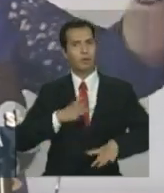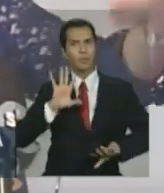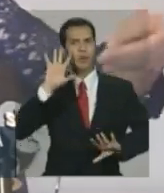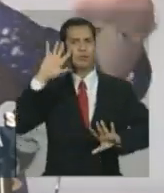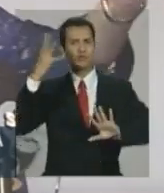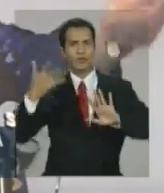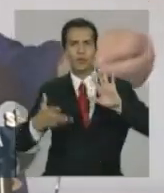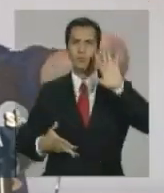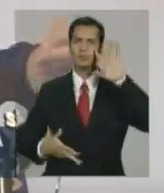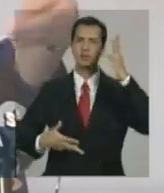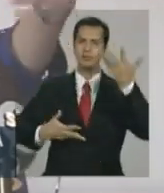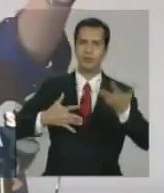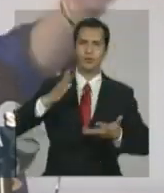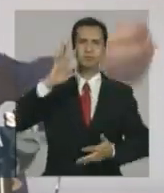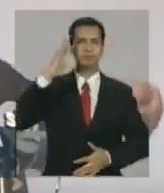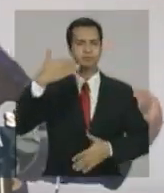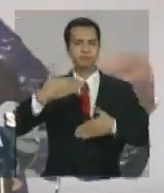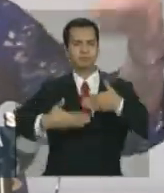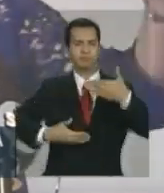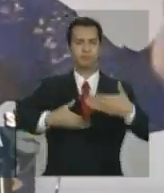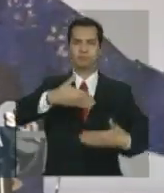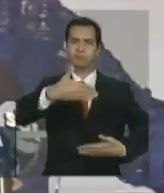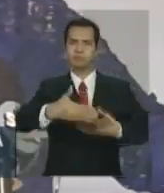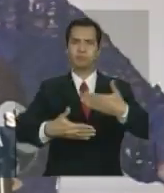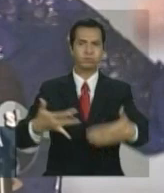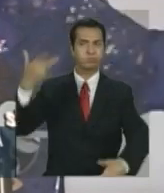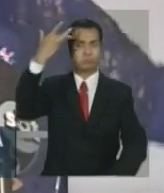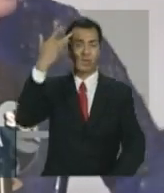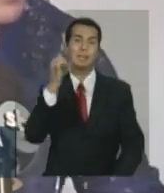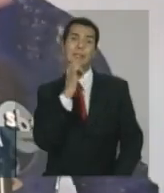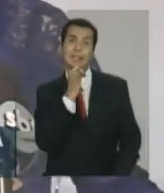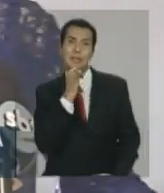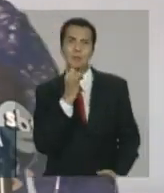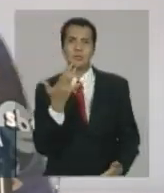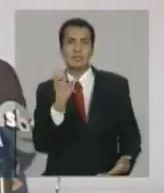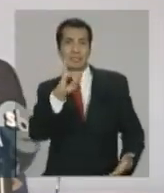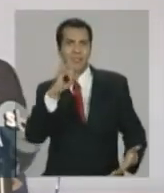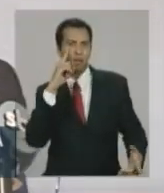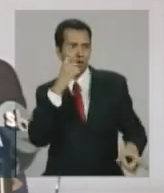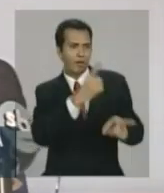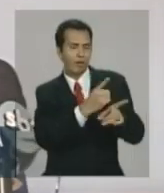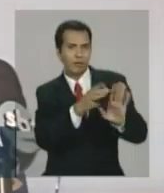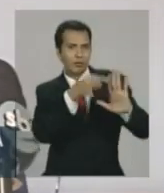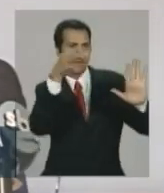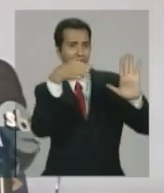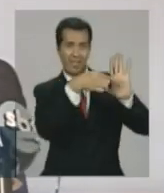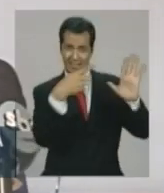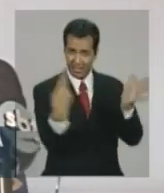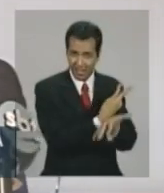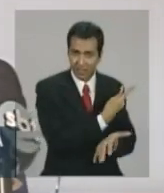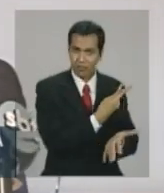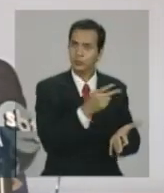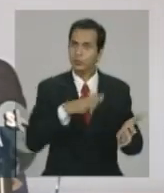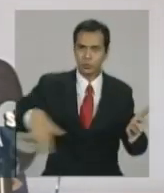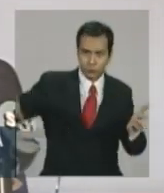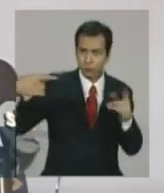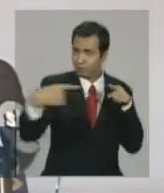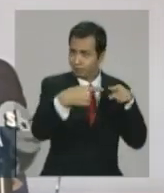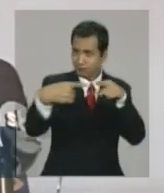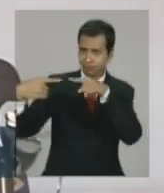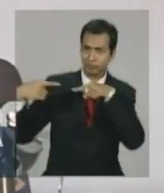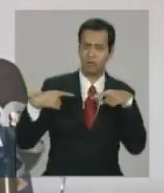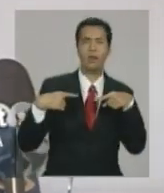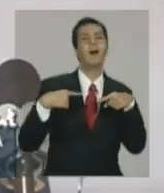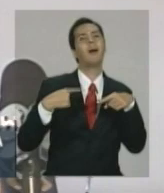é de todo mundo acredita que está errado, então vamos fazer. Sabe? É mais fácil lidar com